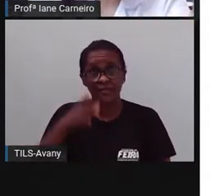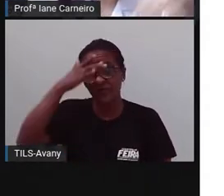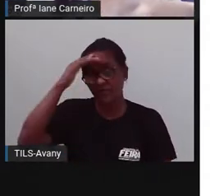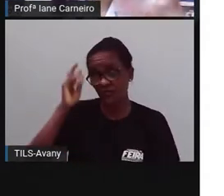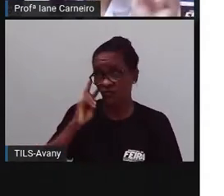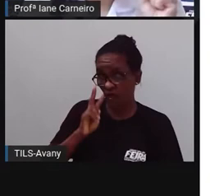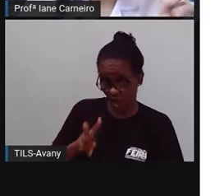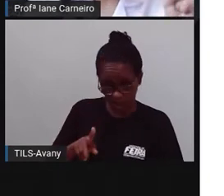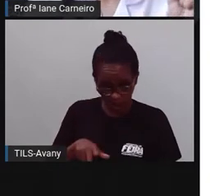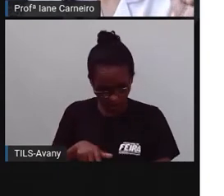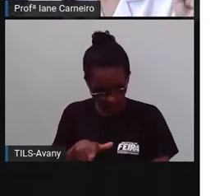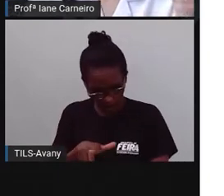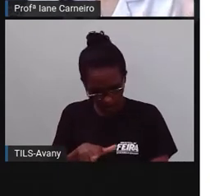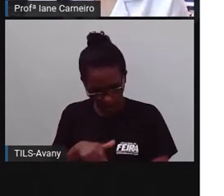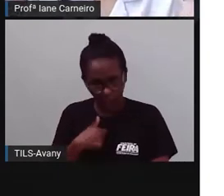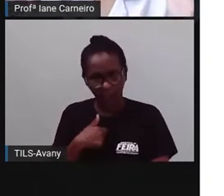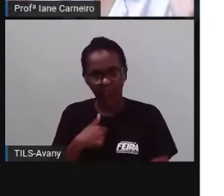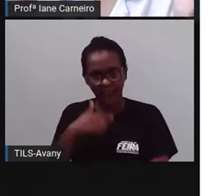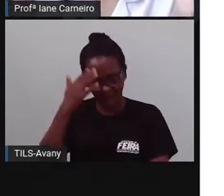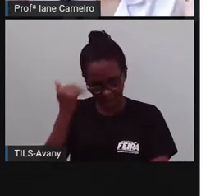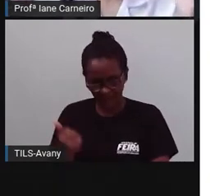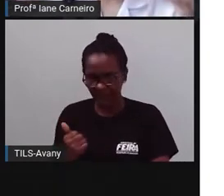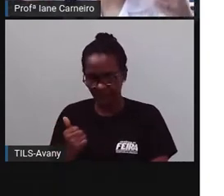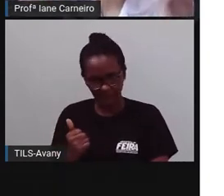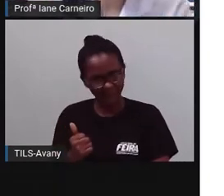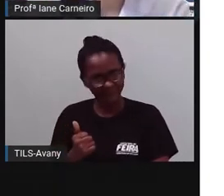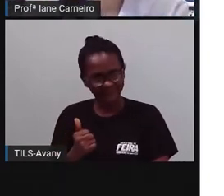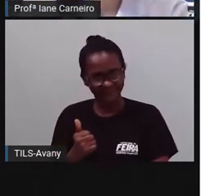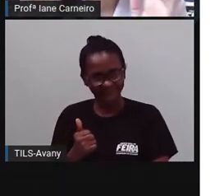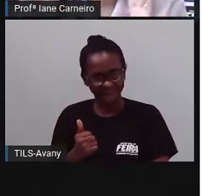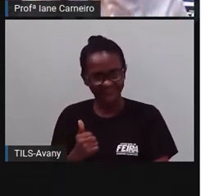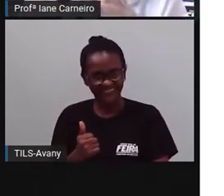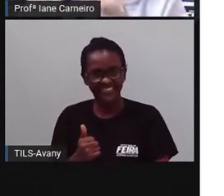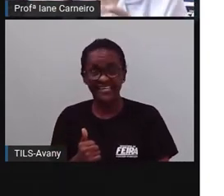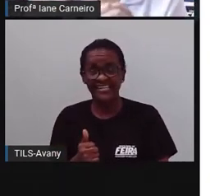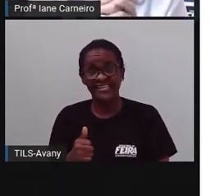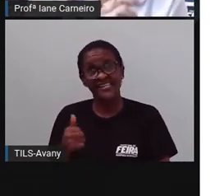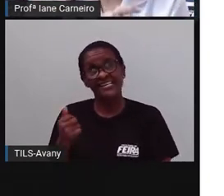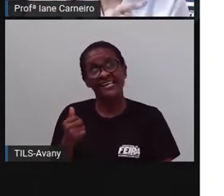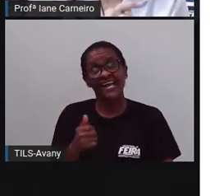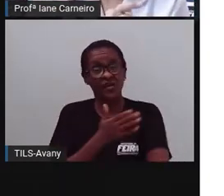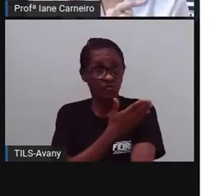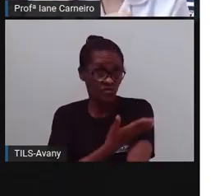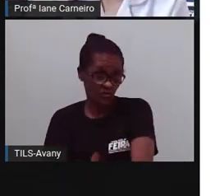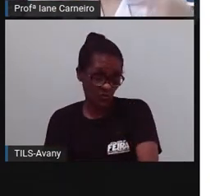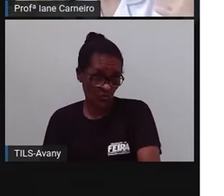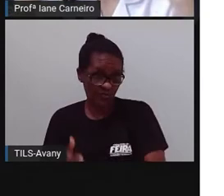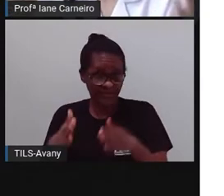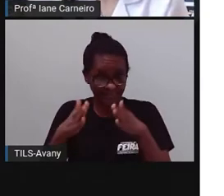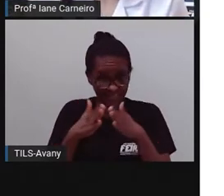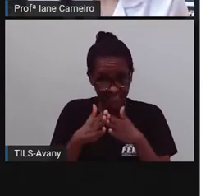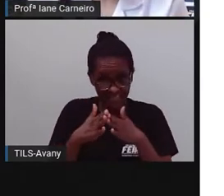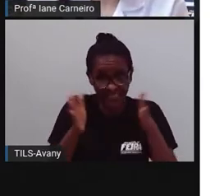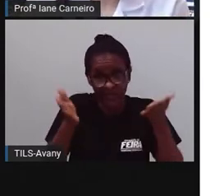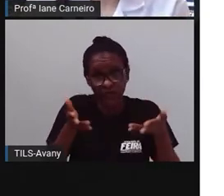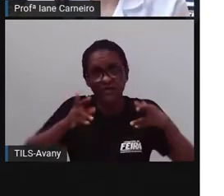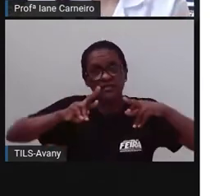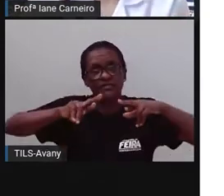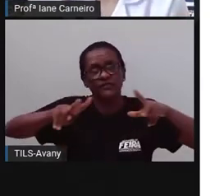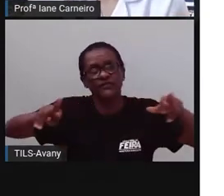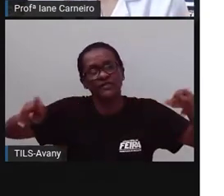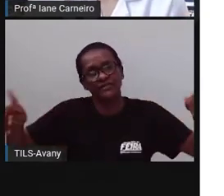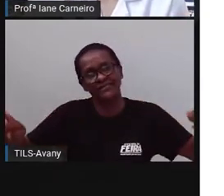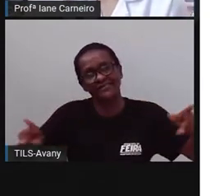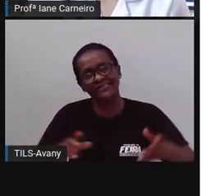convidados saber chegar no lugar porque nem sempre a festa aí na casa da pessoa que te convidou né as vezes a gente sabe onde é a casa